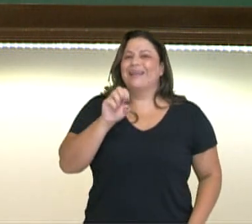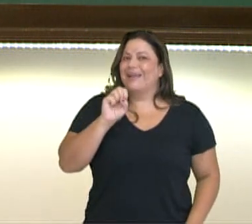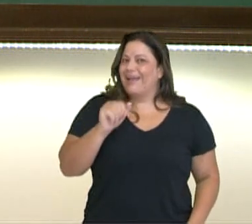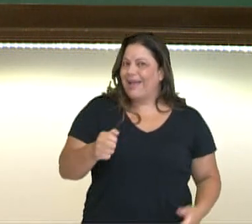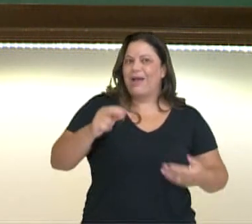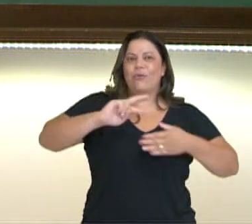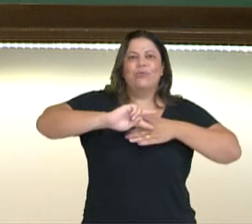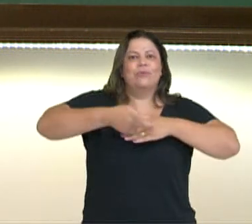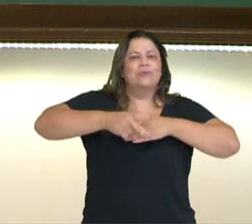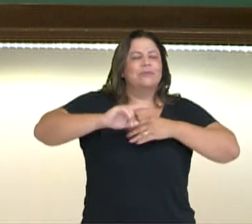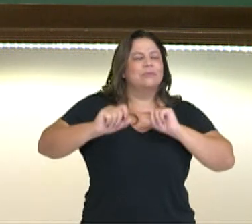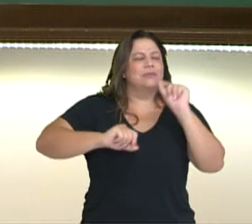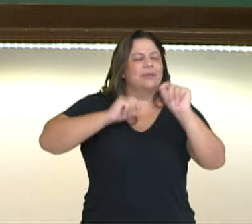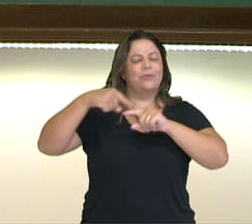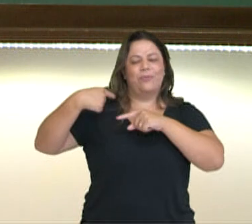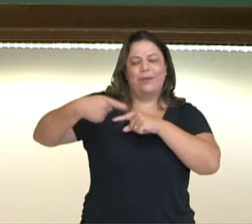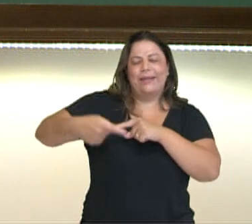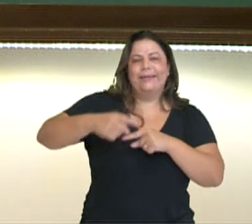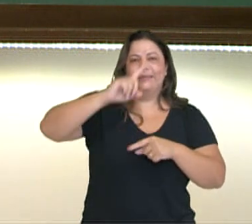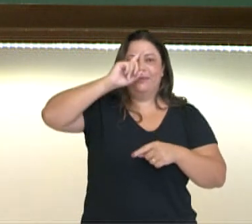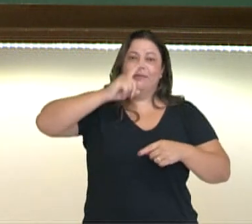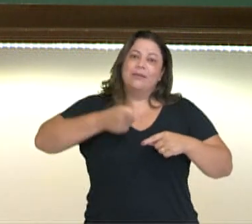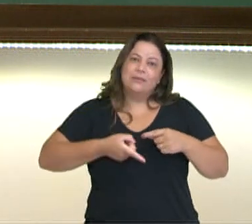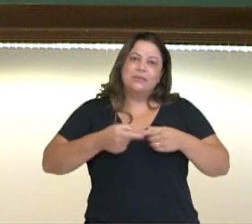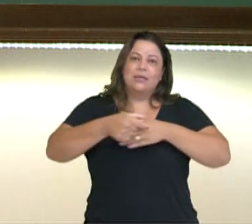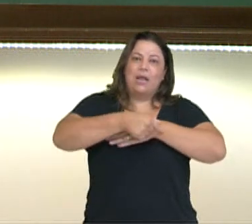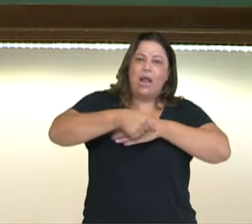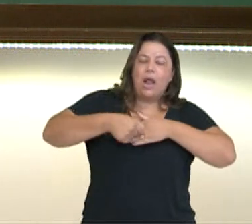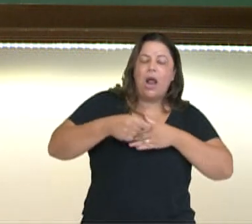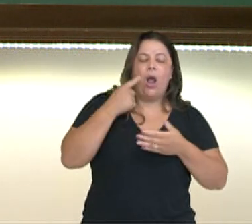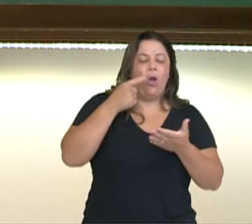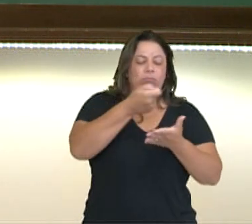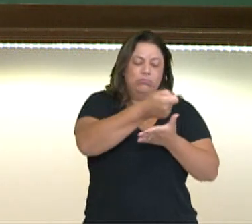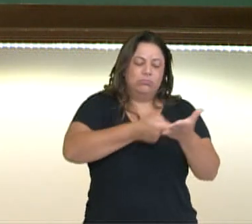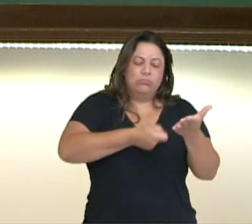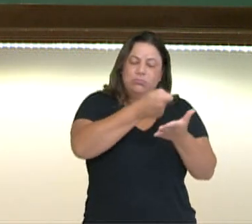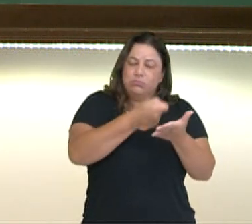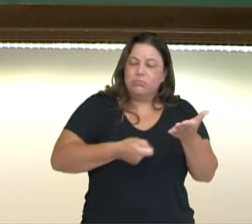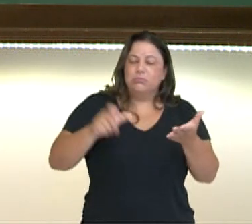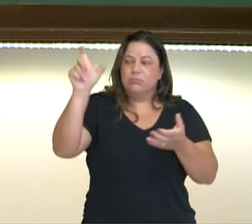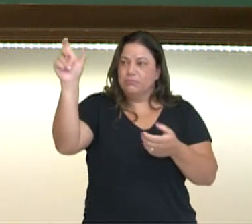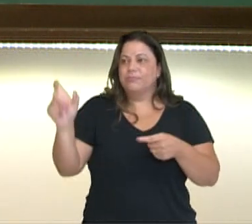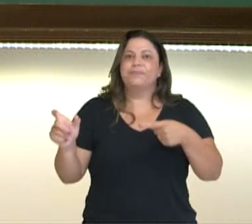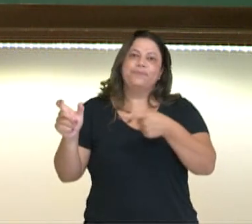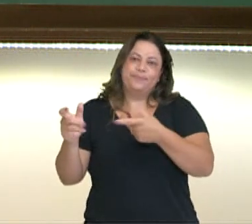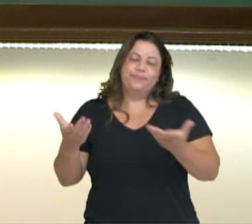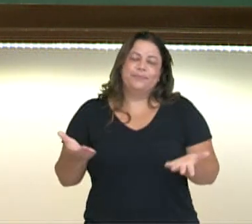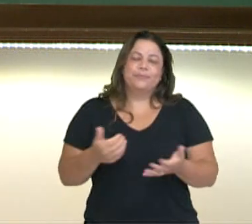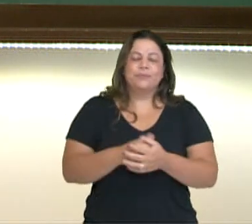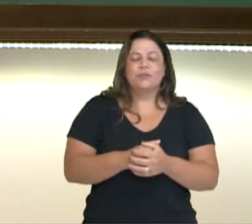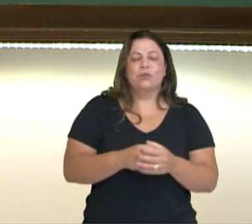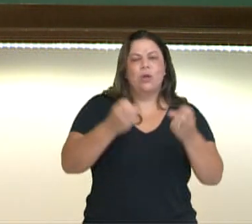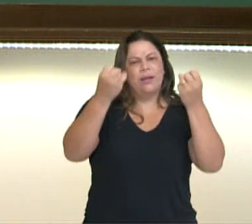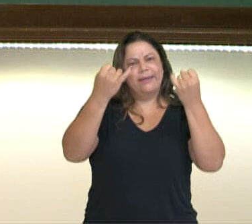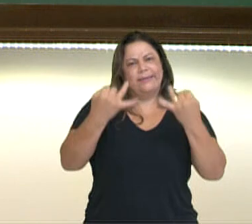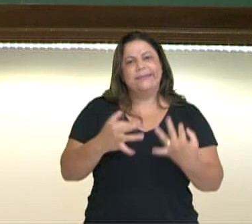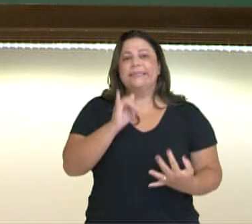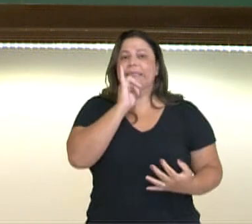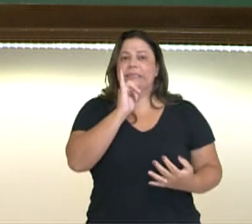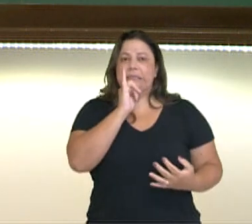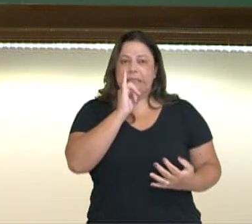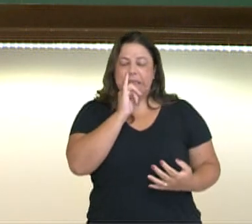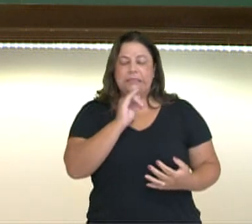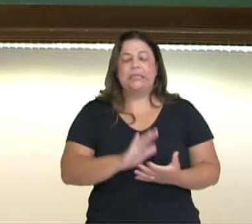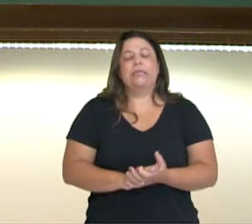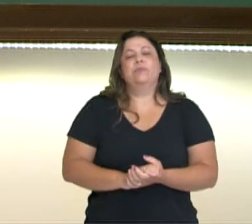um argumento de autoridade, um argumento de exemplificação, dentre outros tipos de argumentos